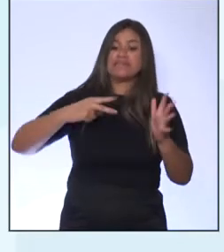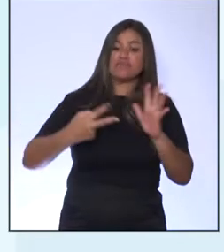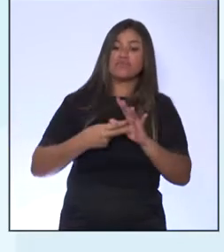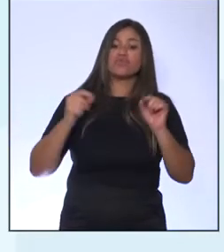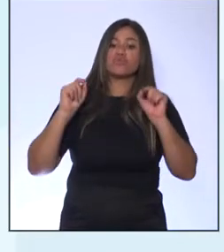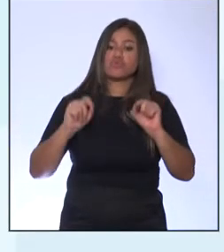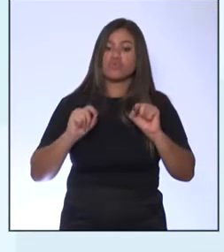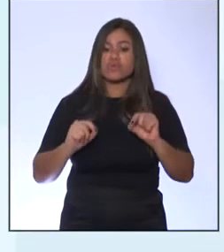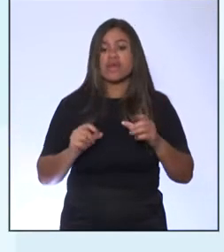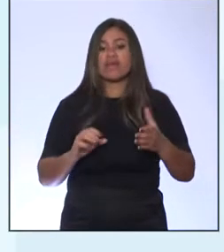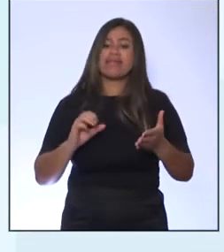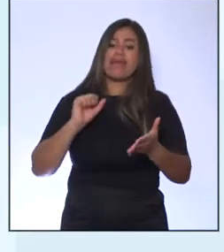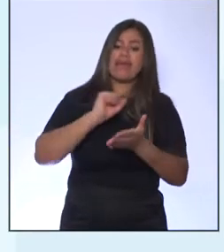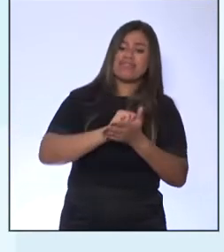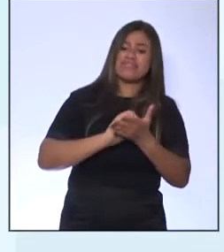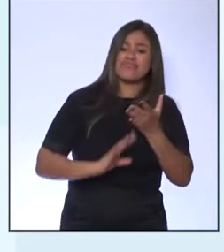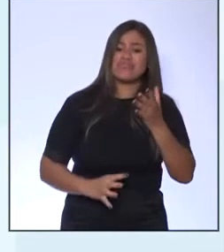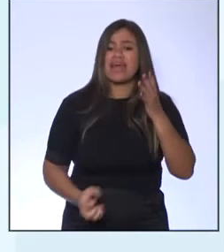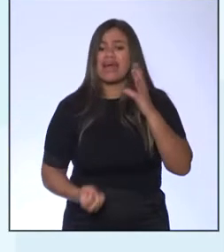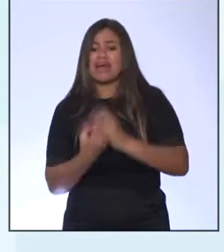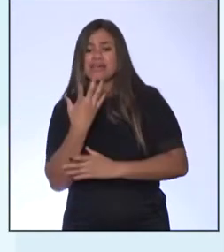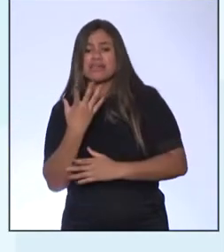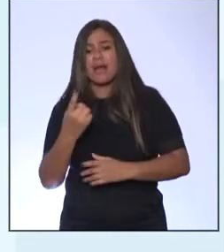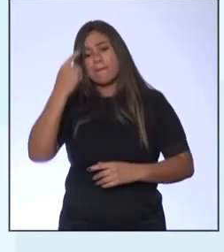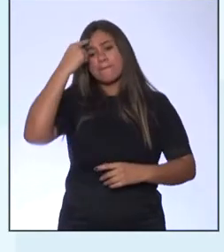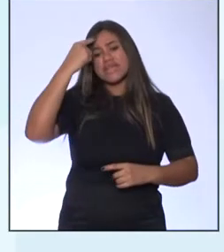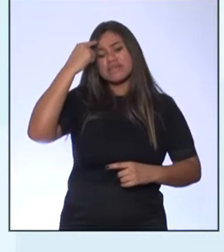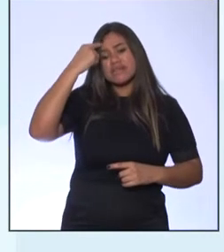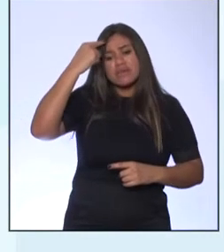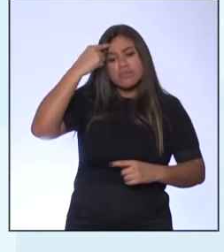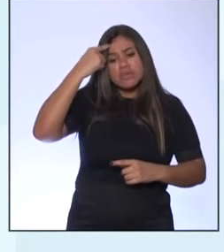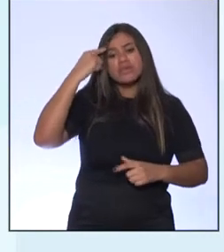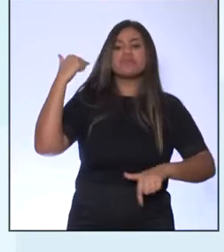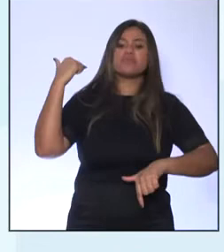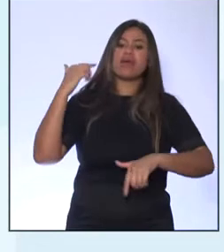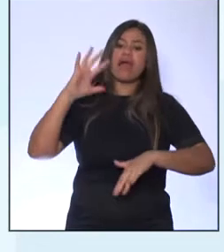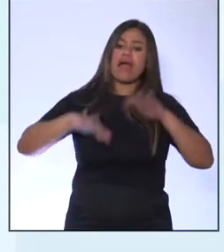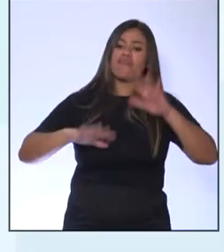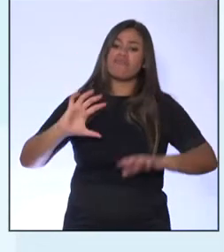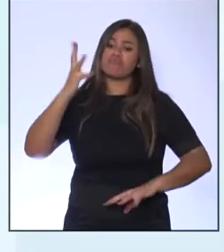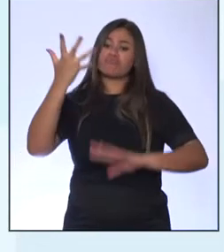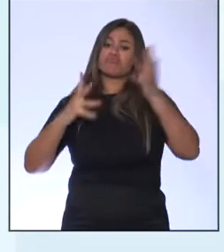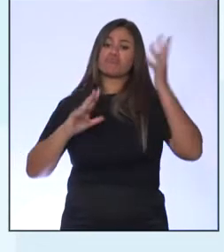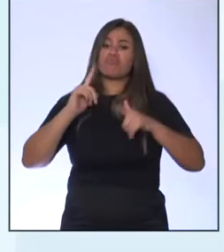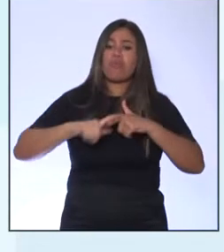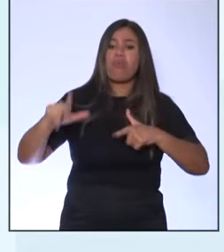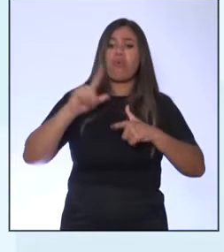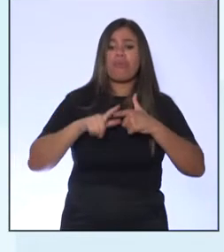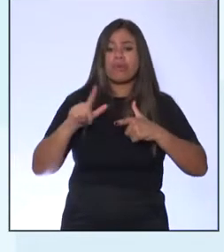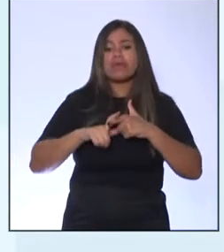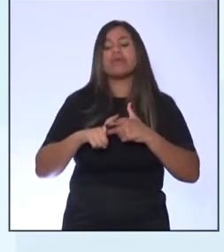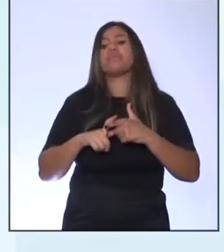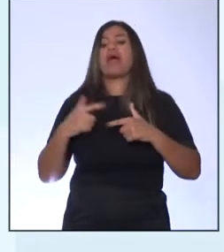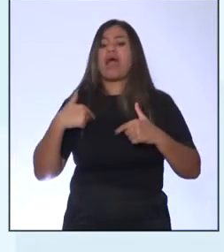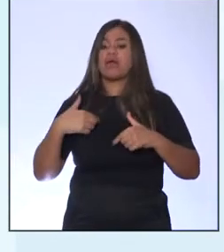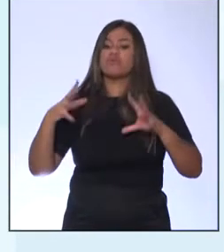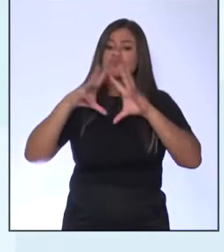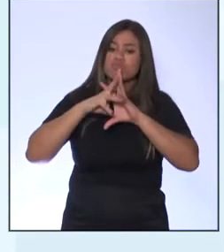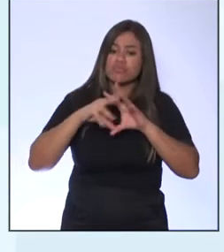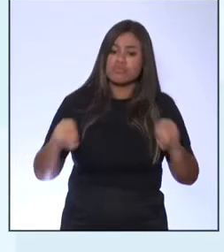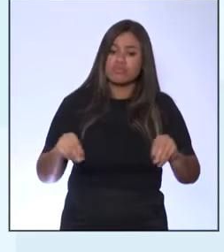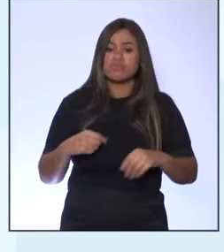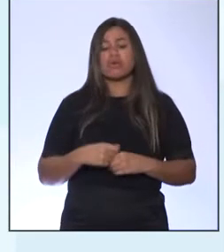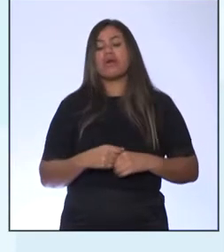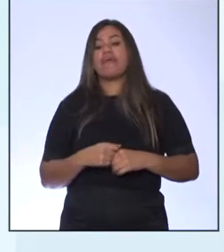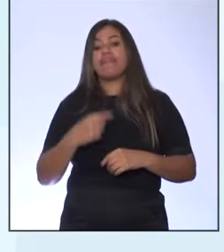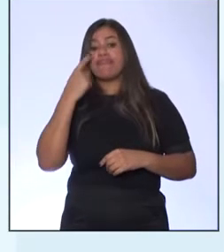a criatividade, pensamento crítico, trabalhar com problemas complexos, né? Ter abertura ao